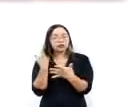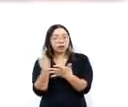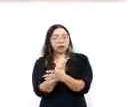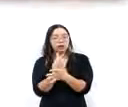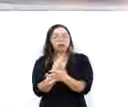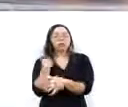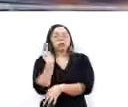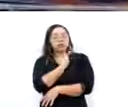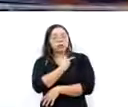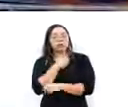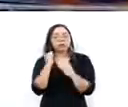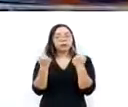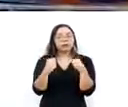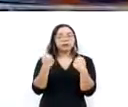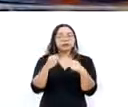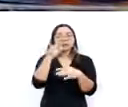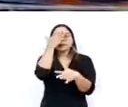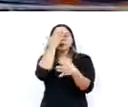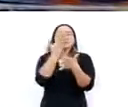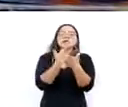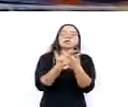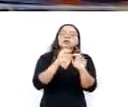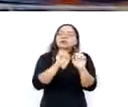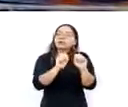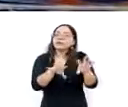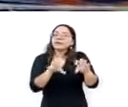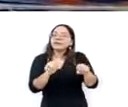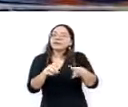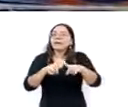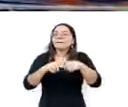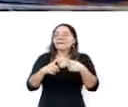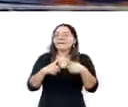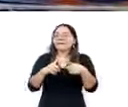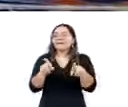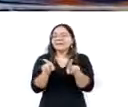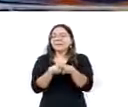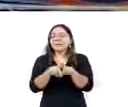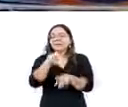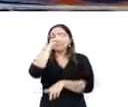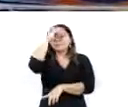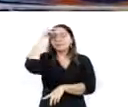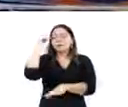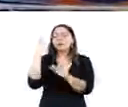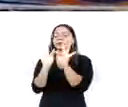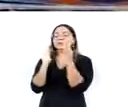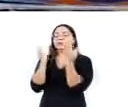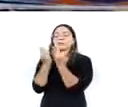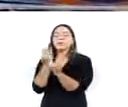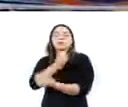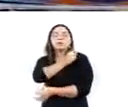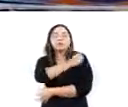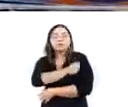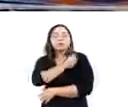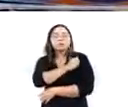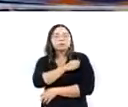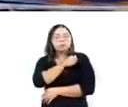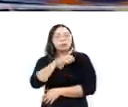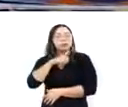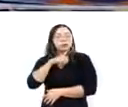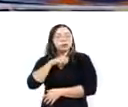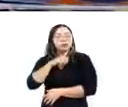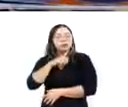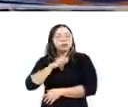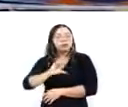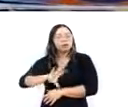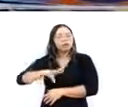ser uma farsa. Nós precisamos acreditar na educação, mas em educadores, em pessoas, em famílias e alunos